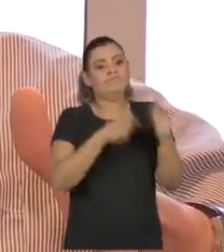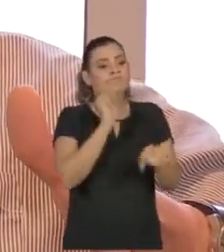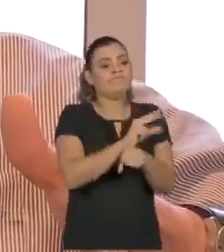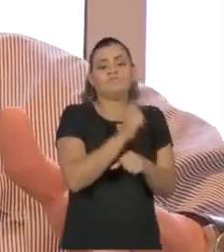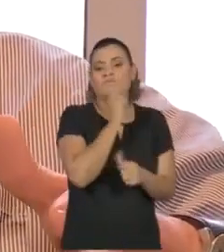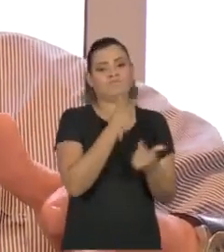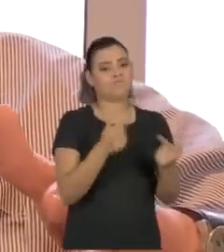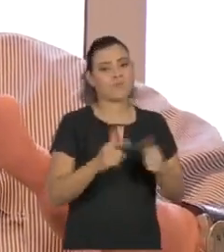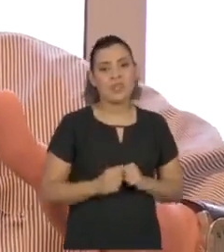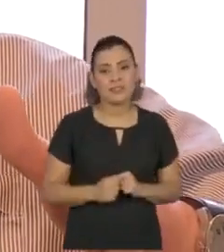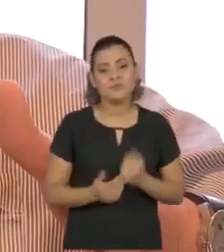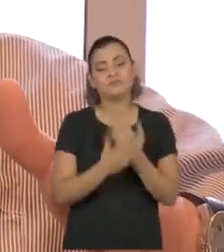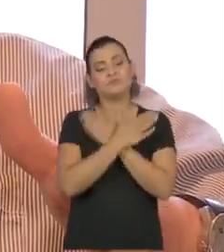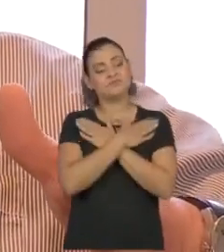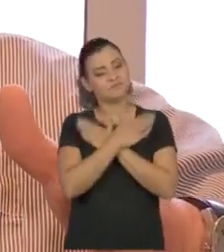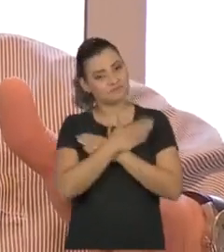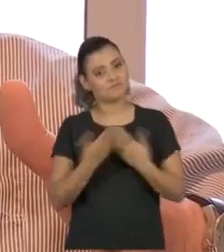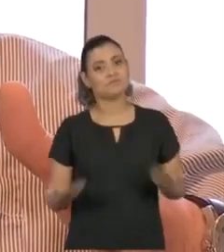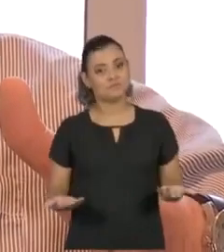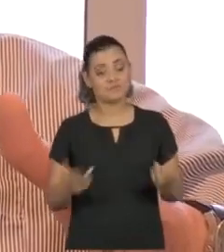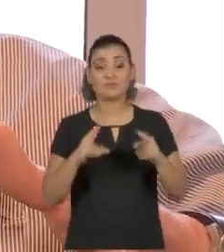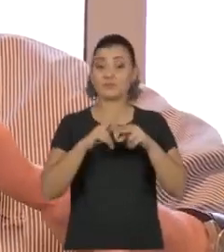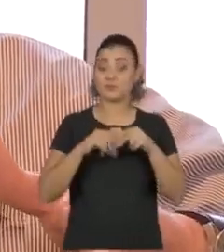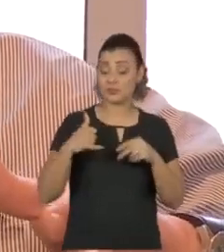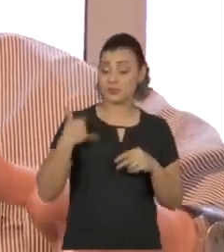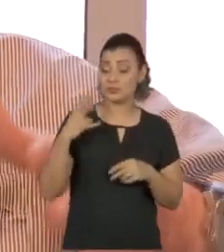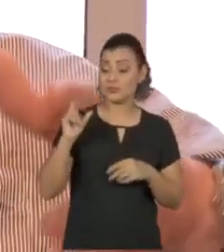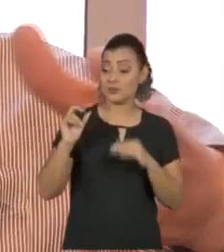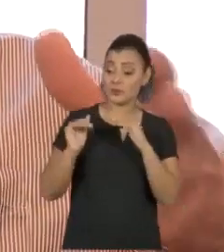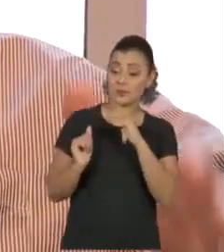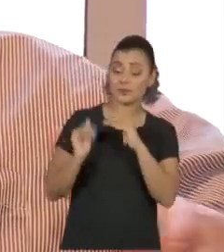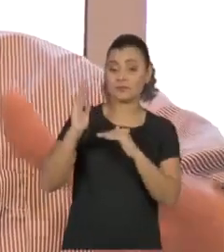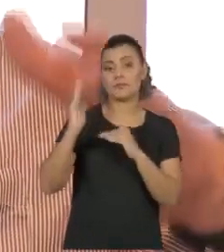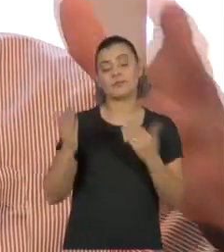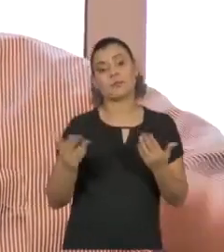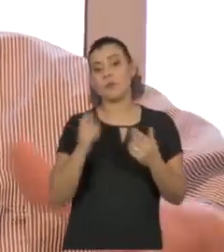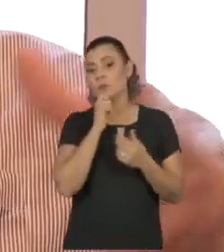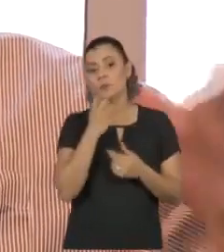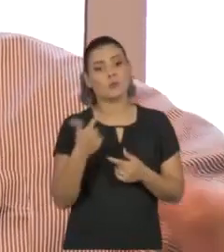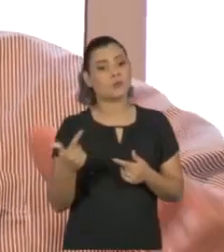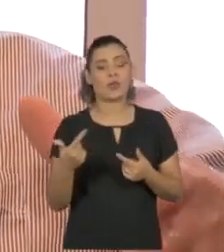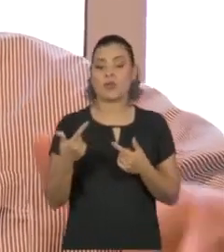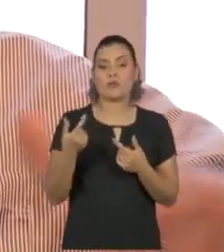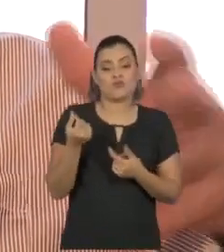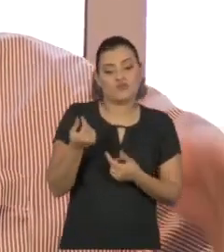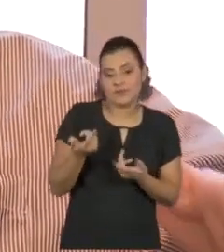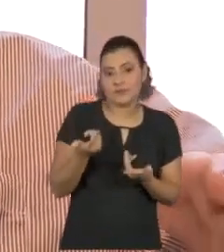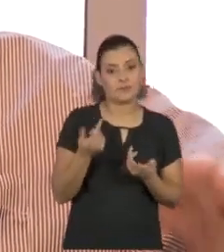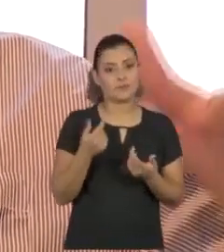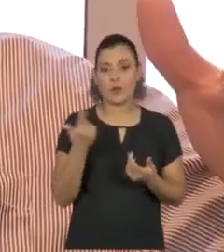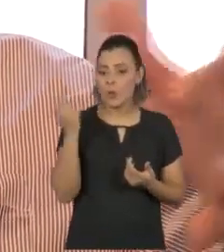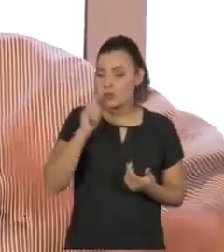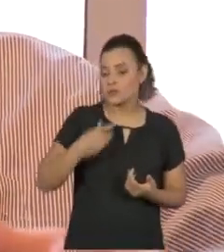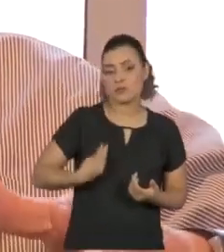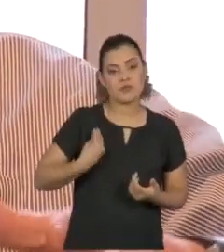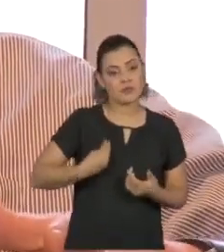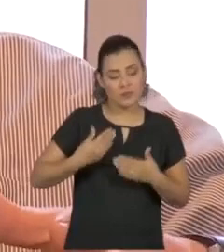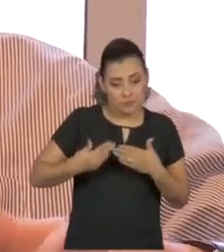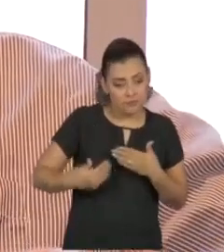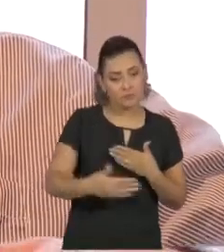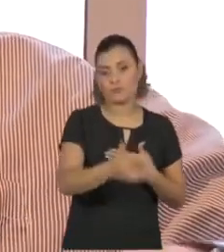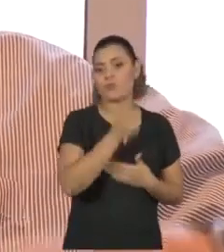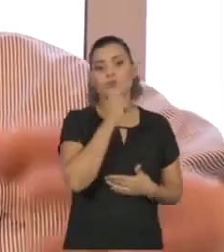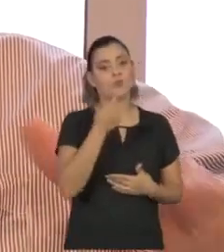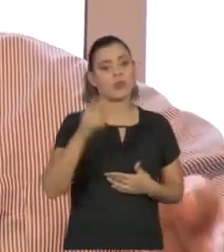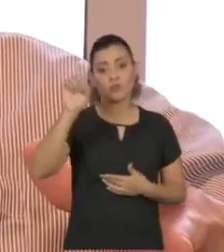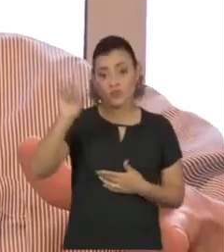das pessoas vai muito além dos 50, né, porque não tem condições materiais de poder suprir com só os